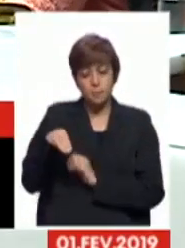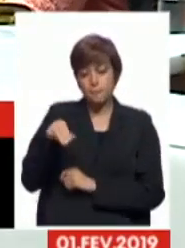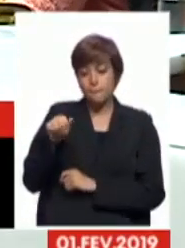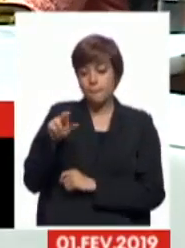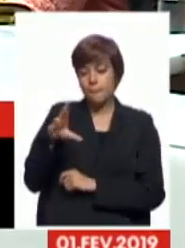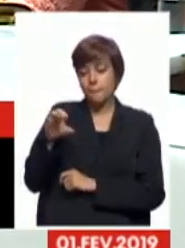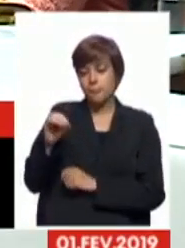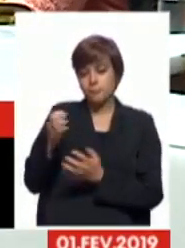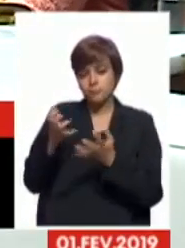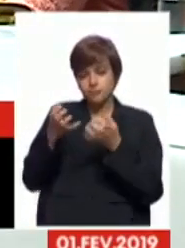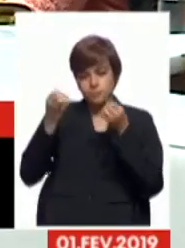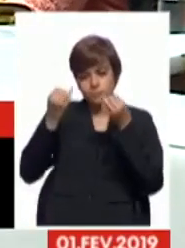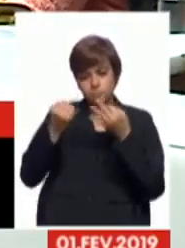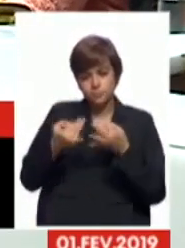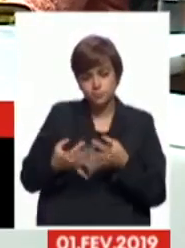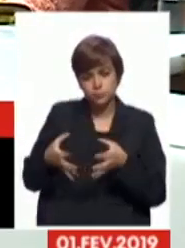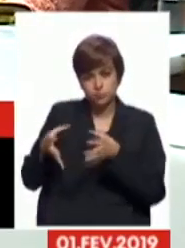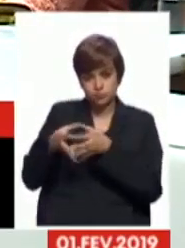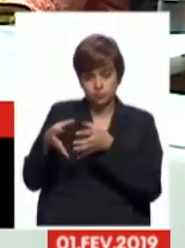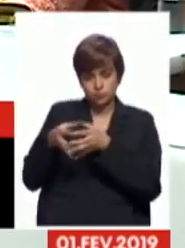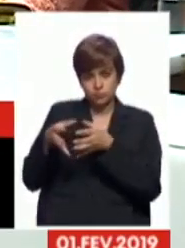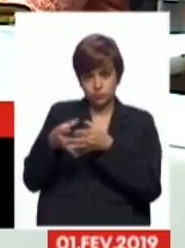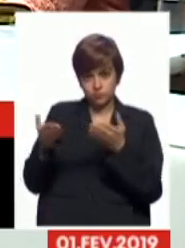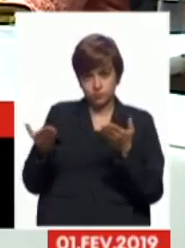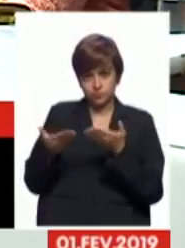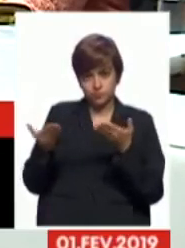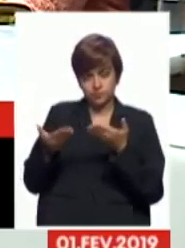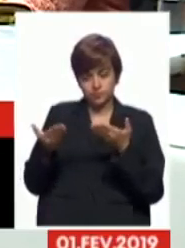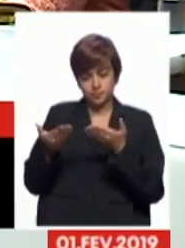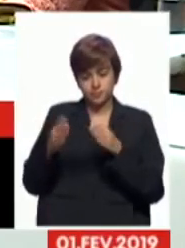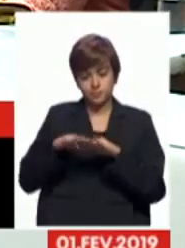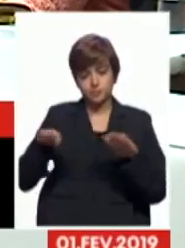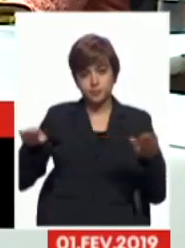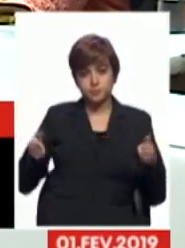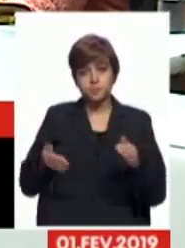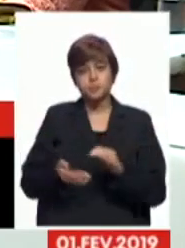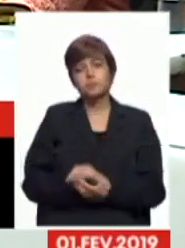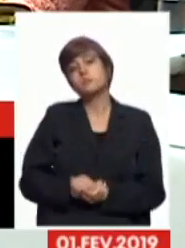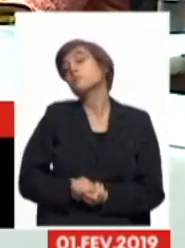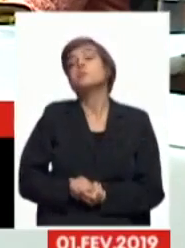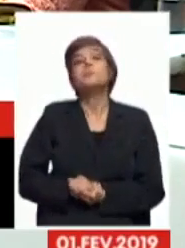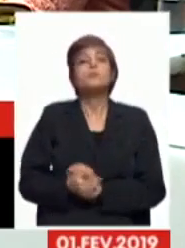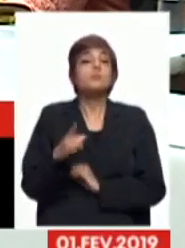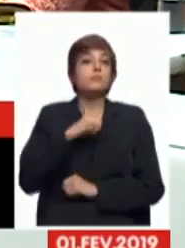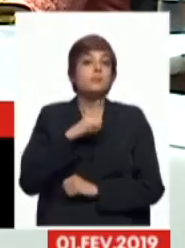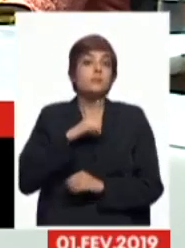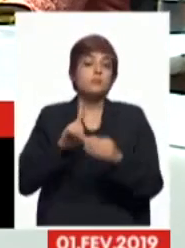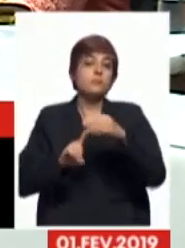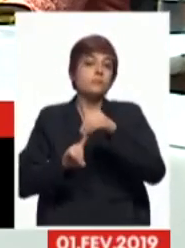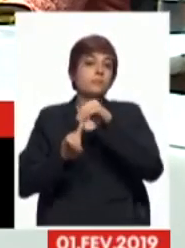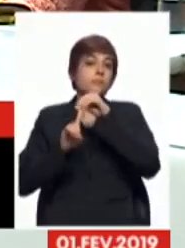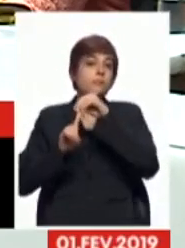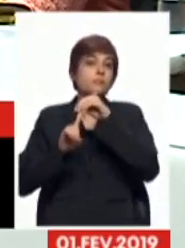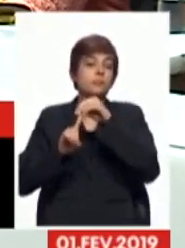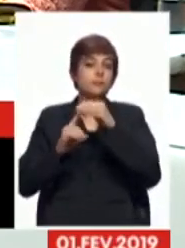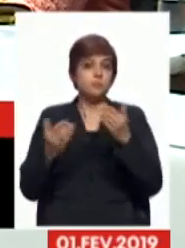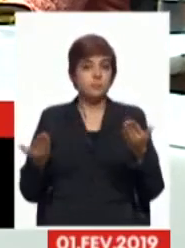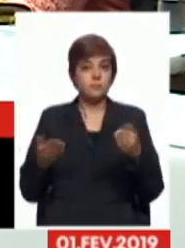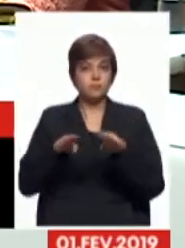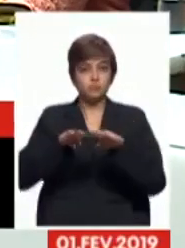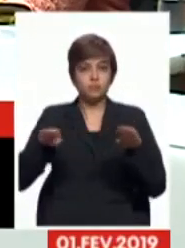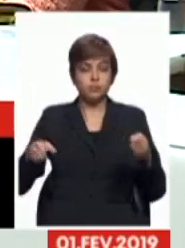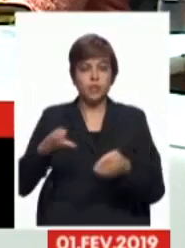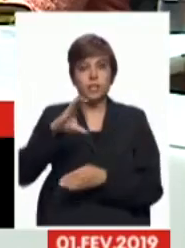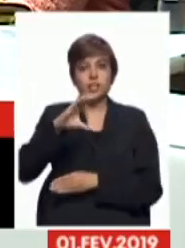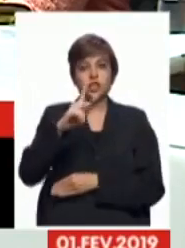aí da chapa para a mesa da Assembleia. Nós teremos uma chapa única, né, para essa eleição da mesa da Assembleia,